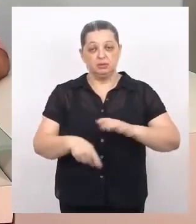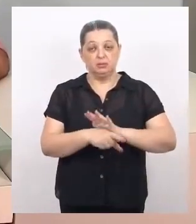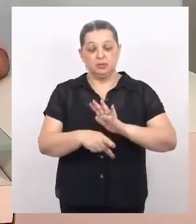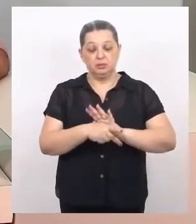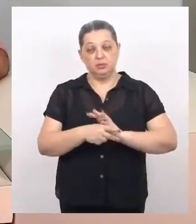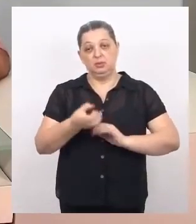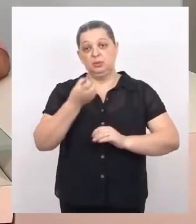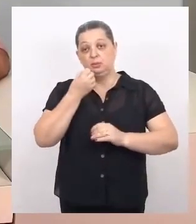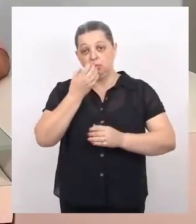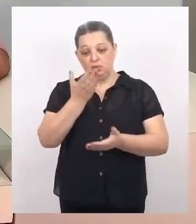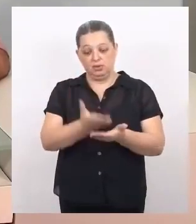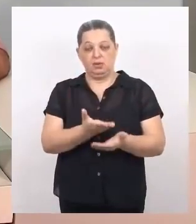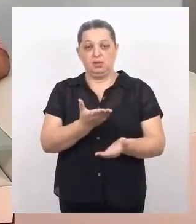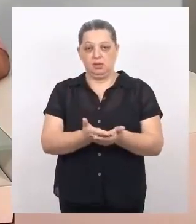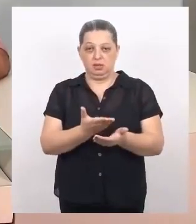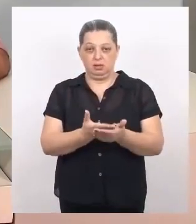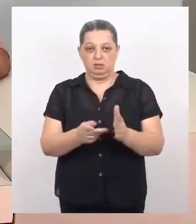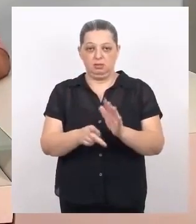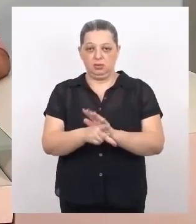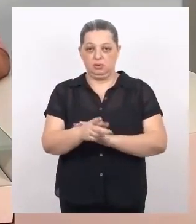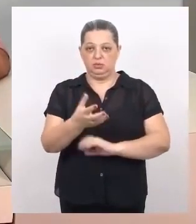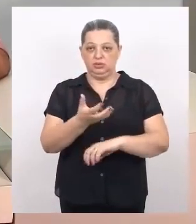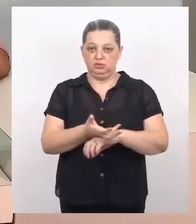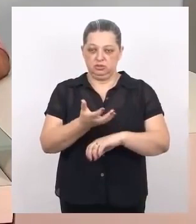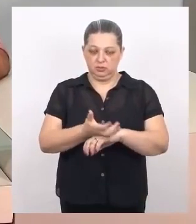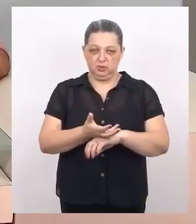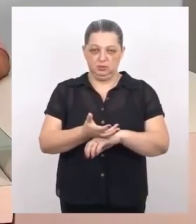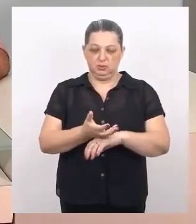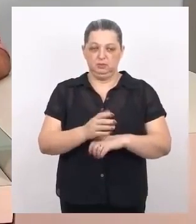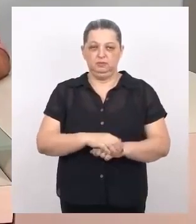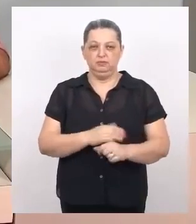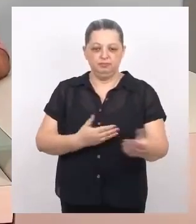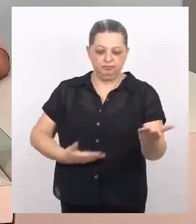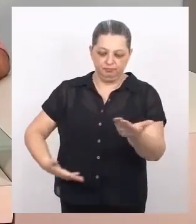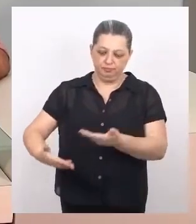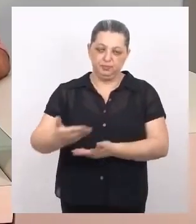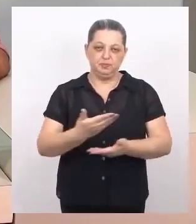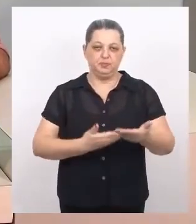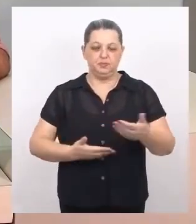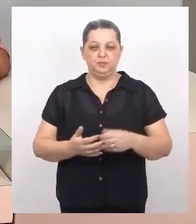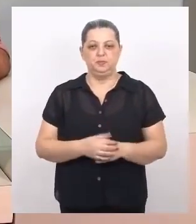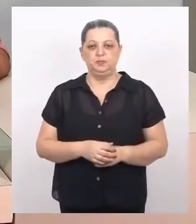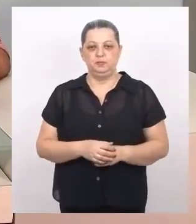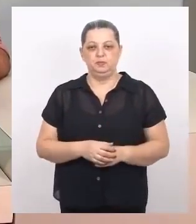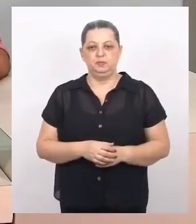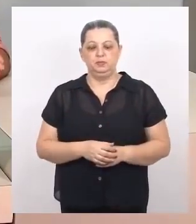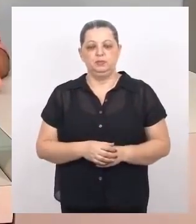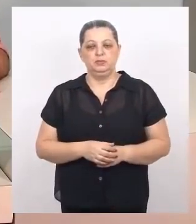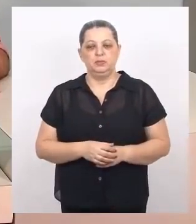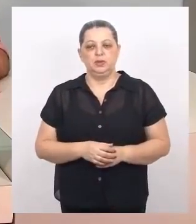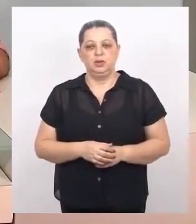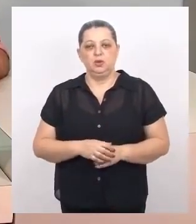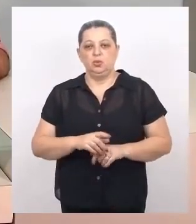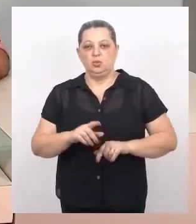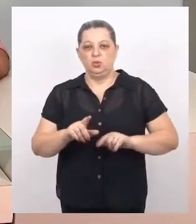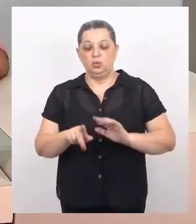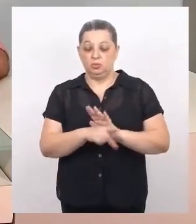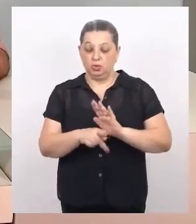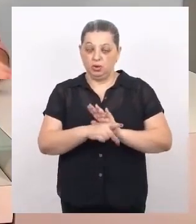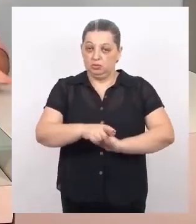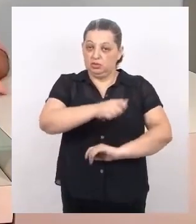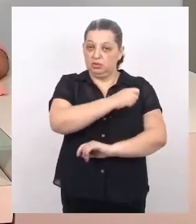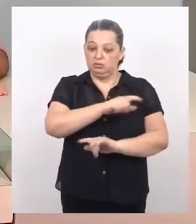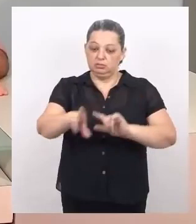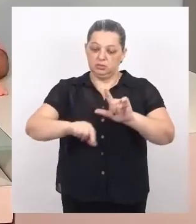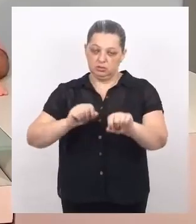componente curricular. Aprofunde com os seus alunos, com aqueles alunos que escolheram estar naquele aprofundamento,